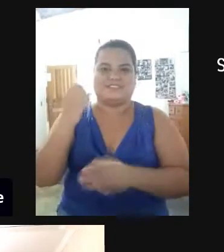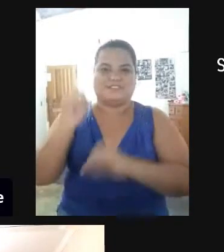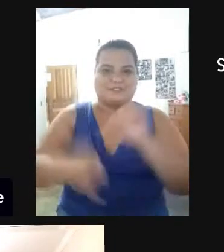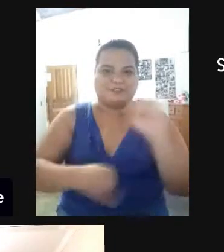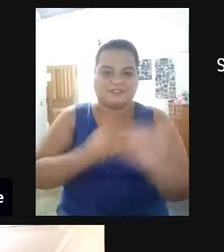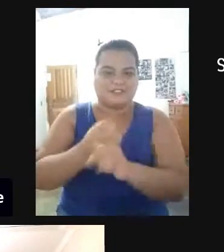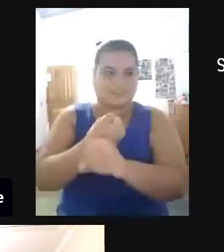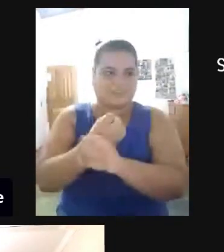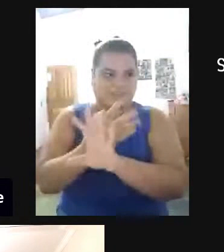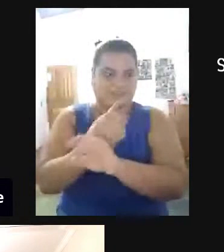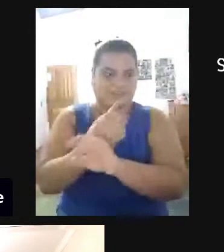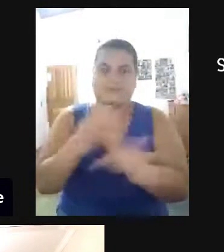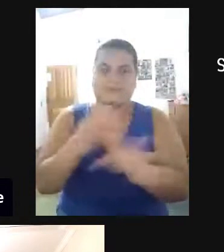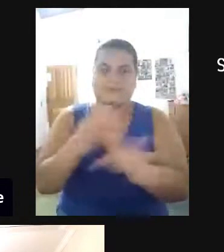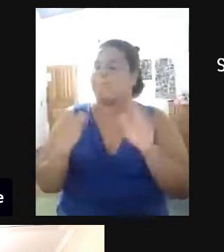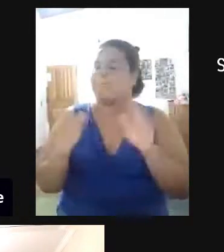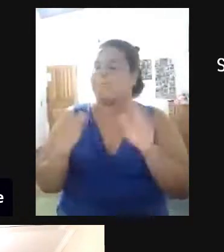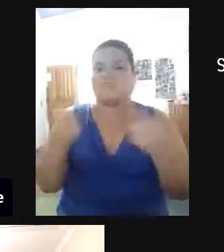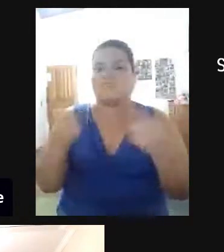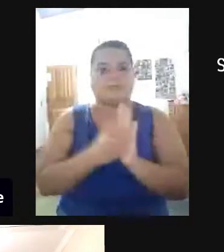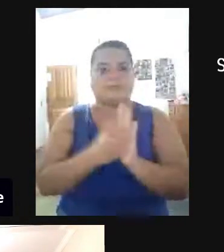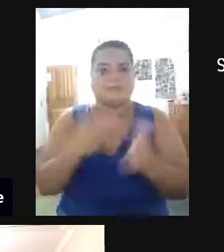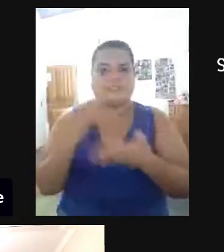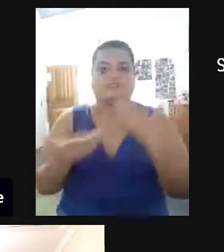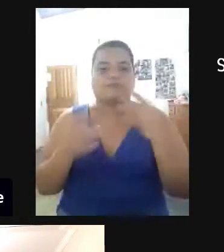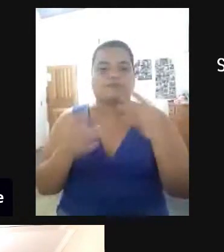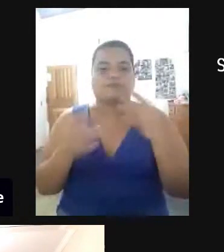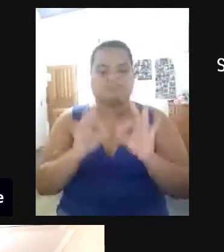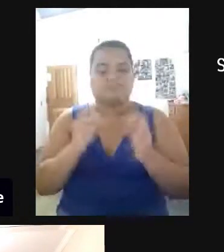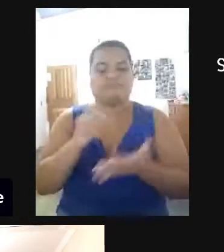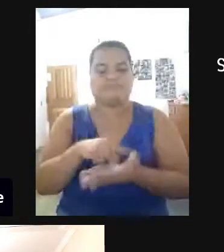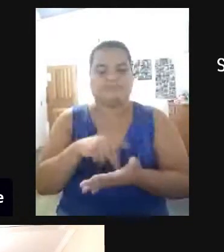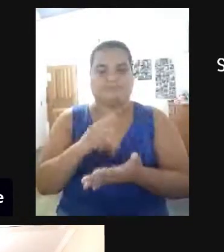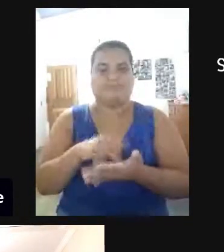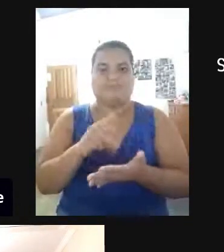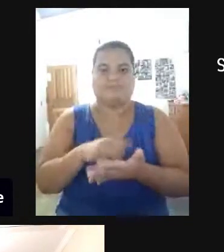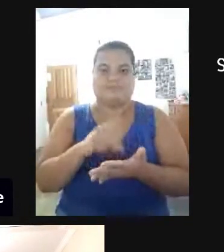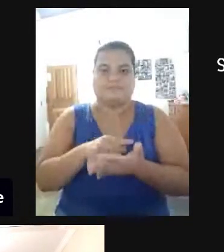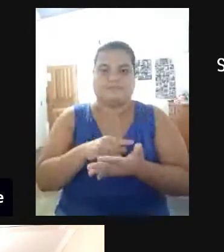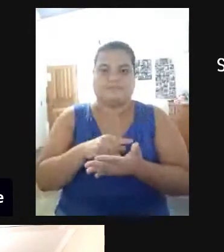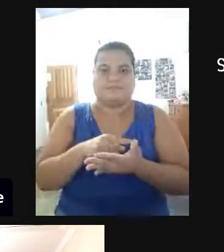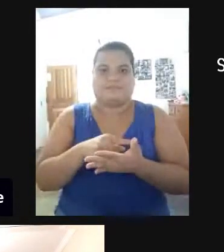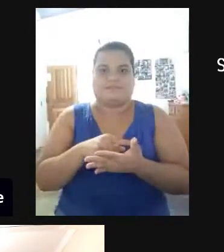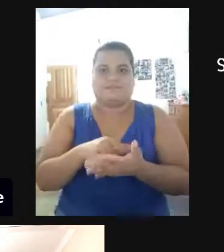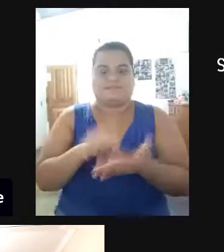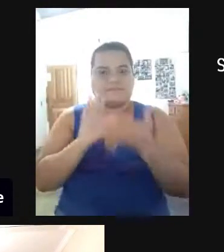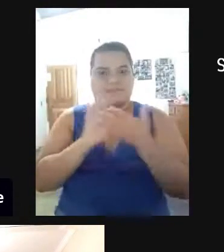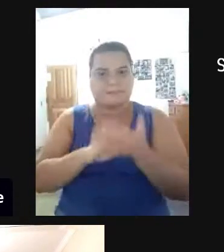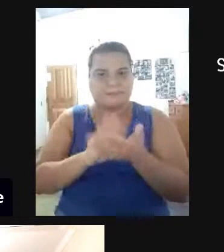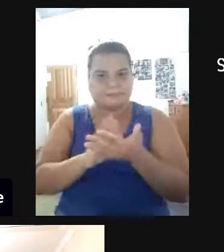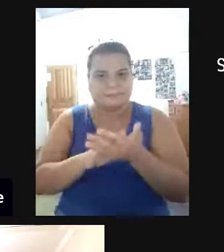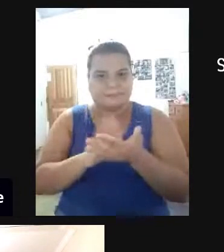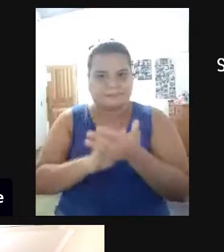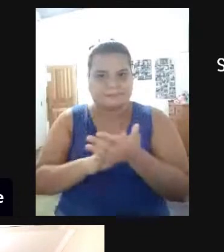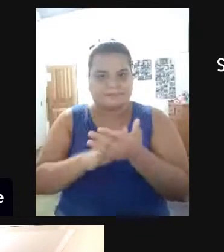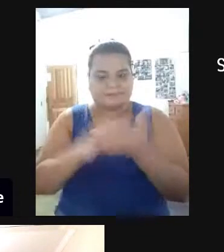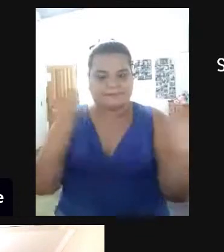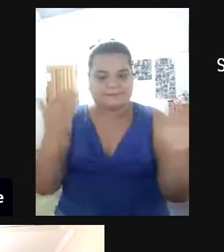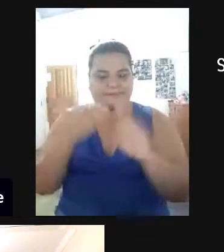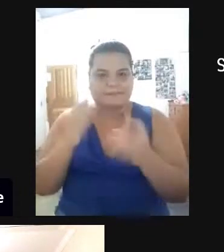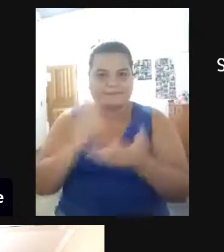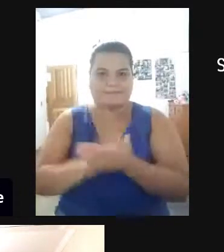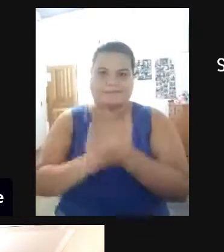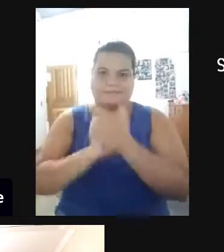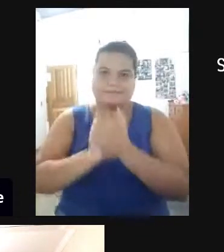mas foi um sucesso mesmo. E desde já, parabenizo pelo grande desafio, viu? Obrigada. Com você